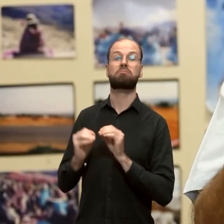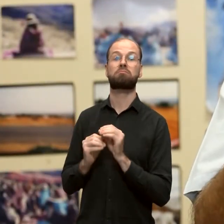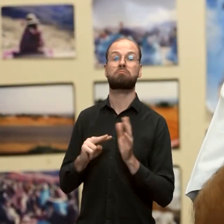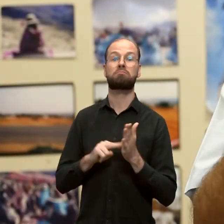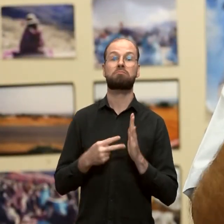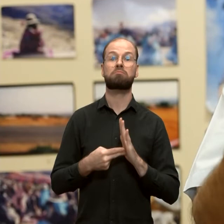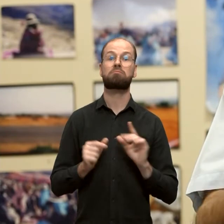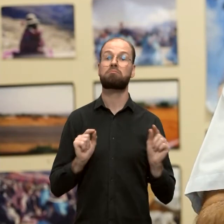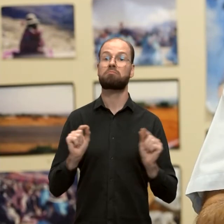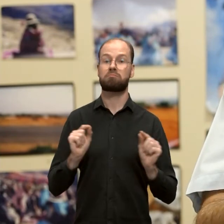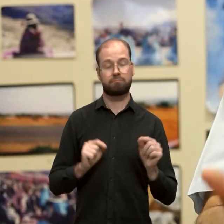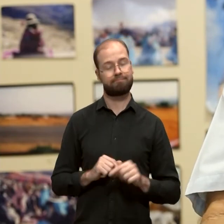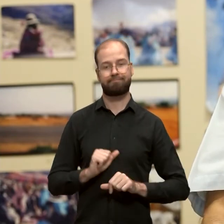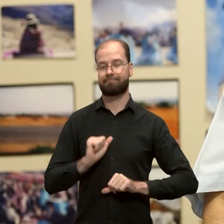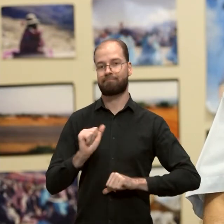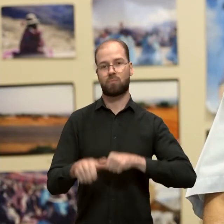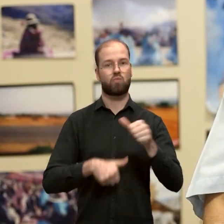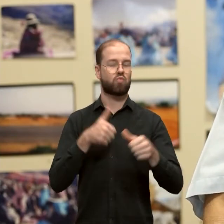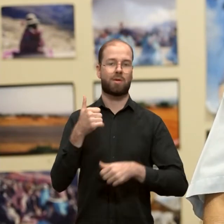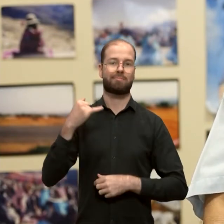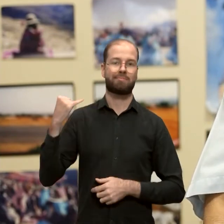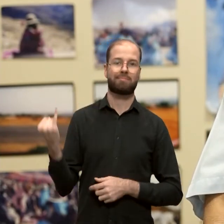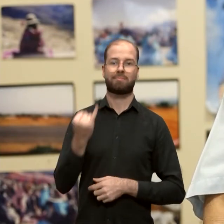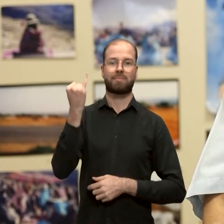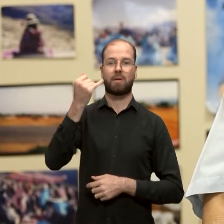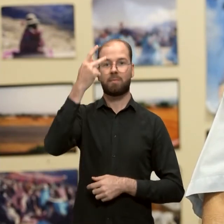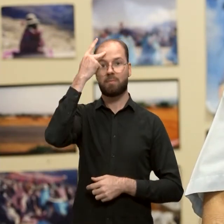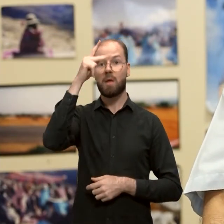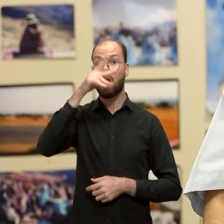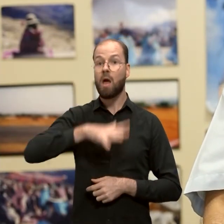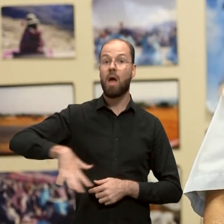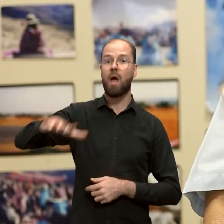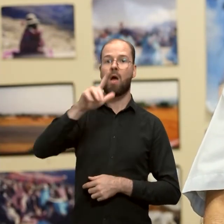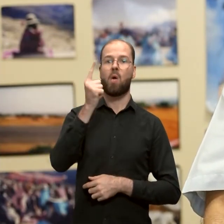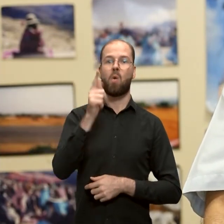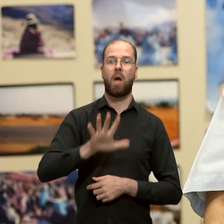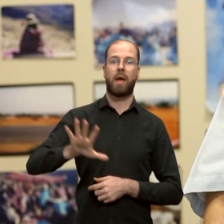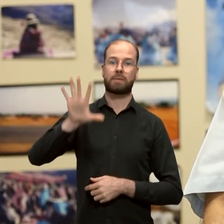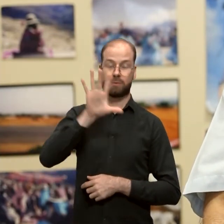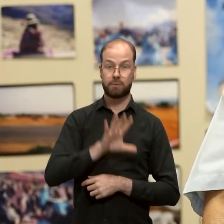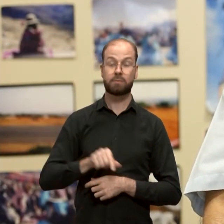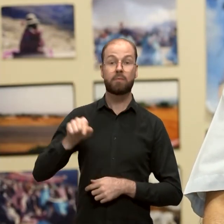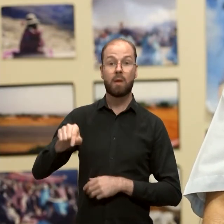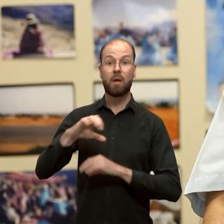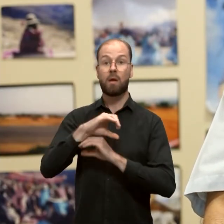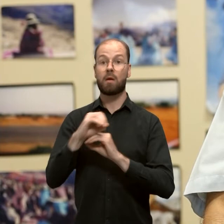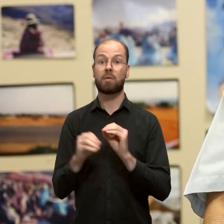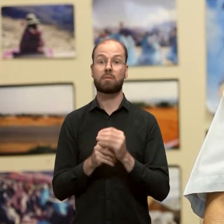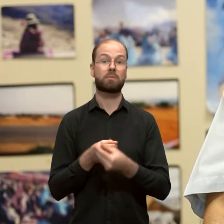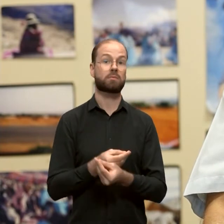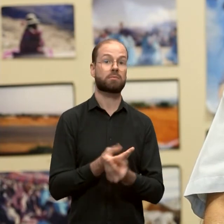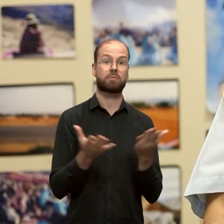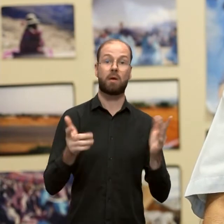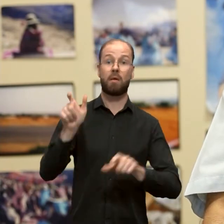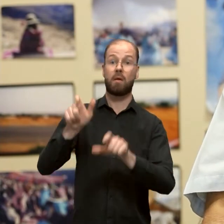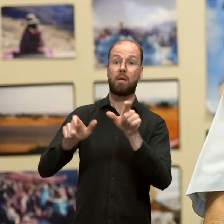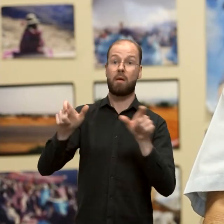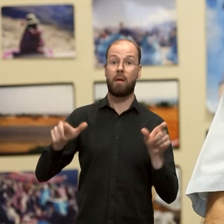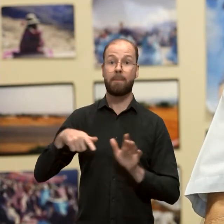vamos dizer assim, uma mudança significativa para Goiás. A universidade trouxe, vamos dizer, pesquisadores,